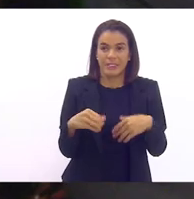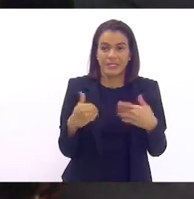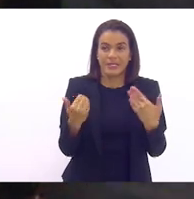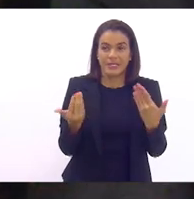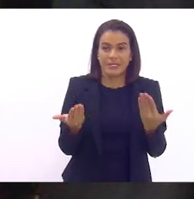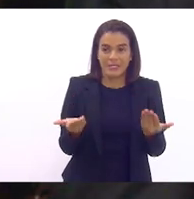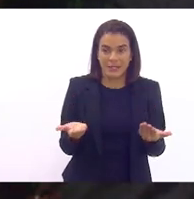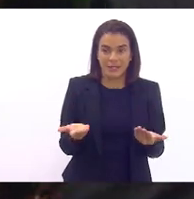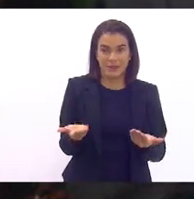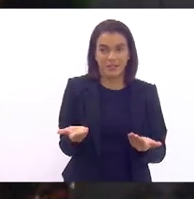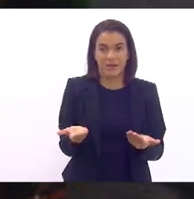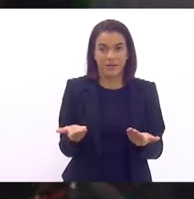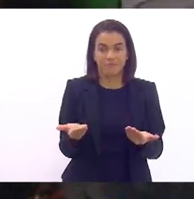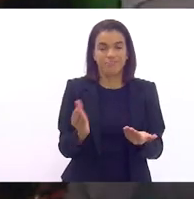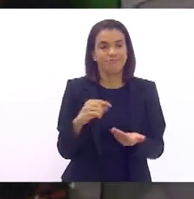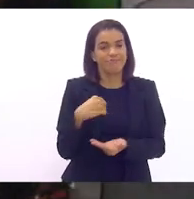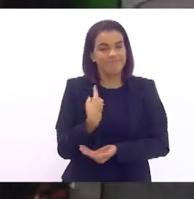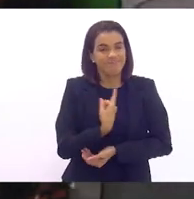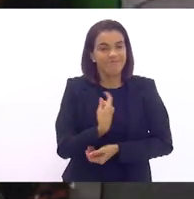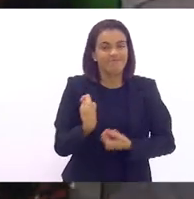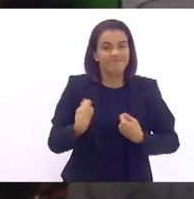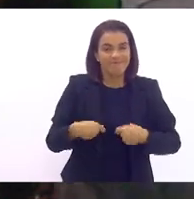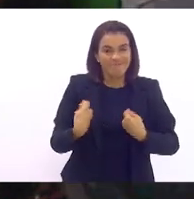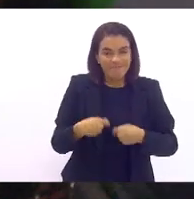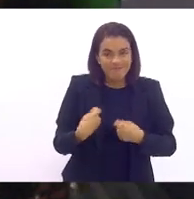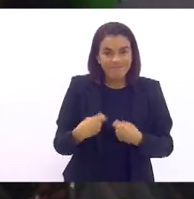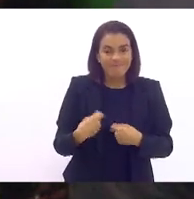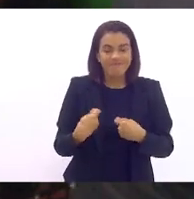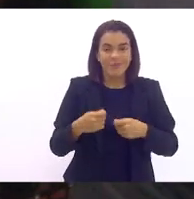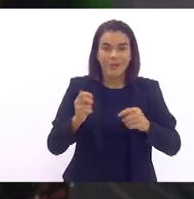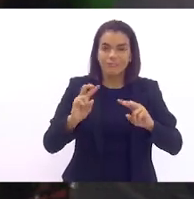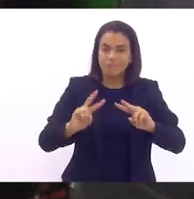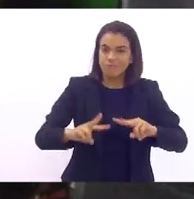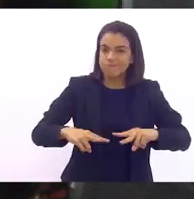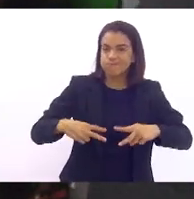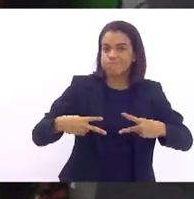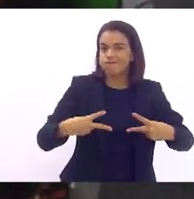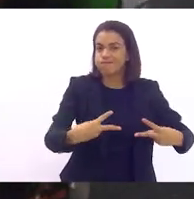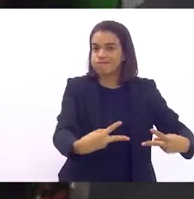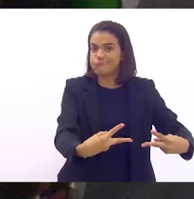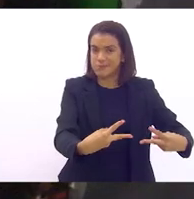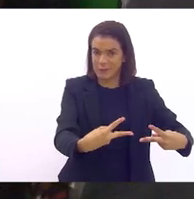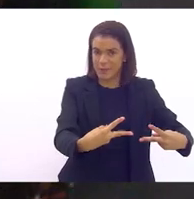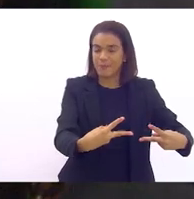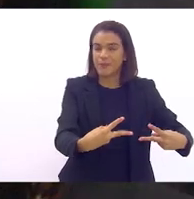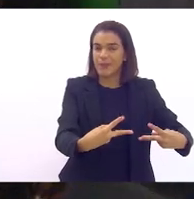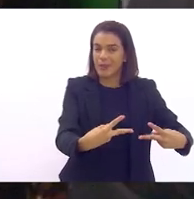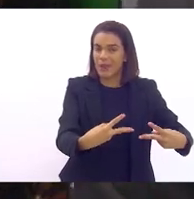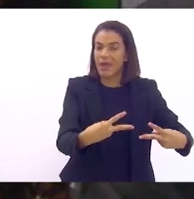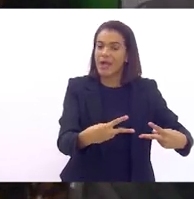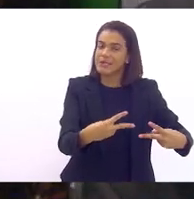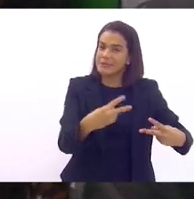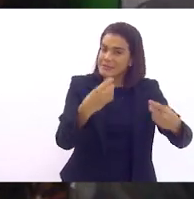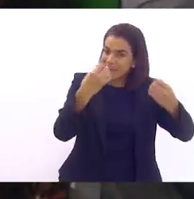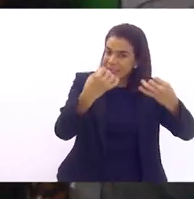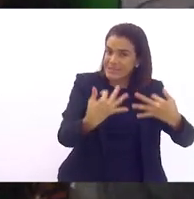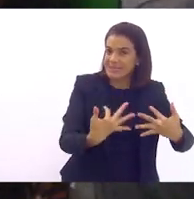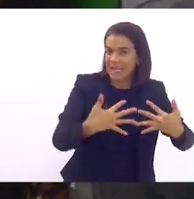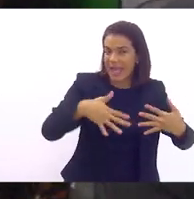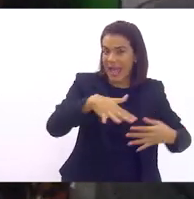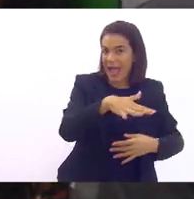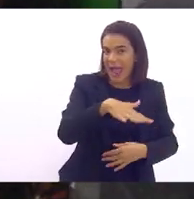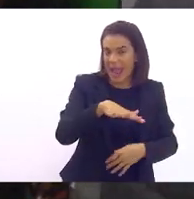então a gente tem que transpor né a as as os quadradinhos das áreas